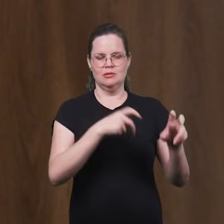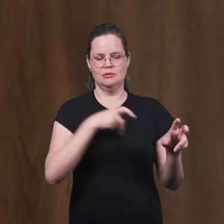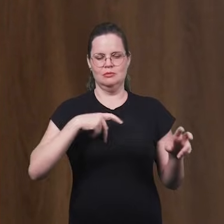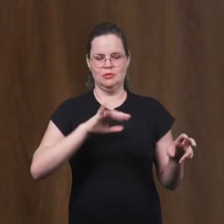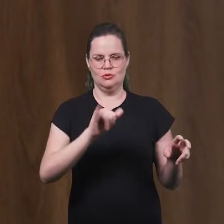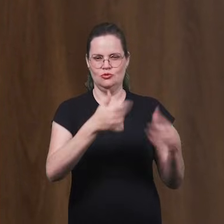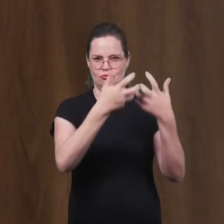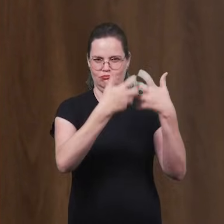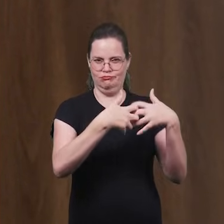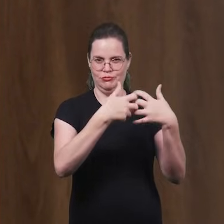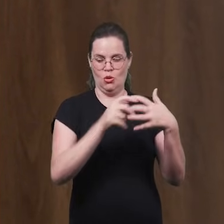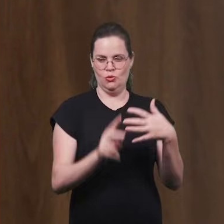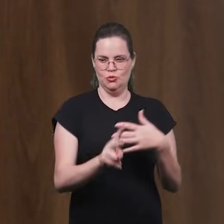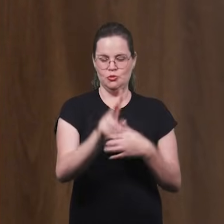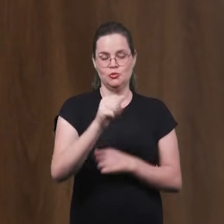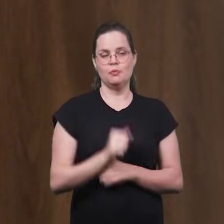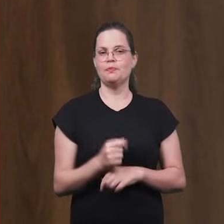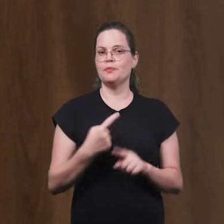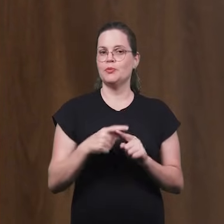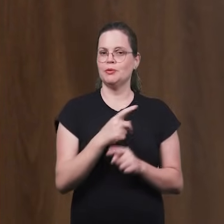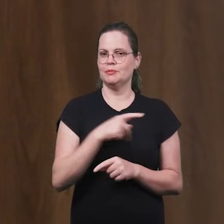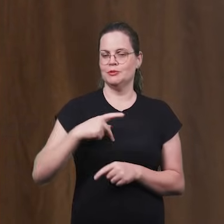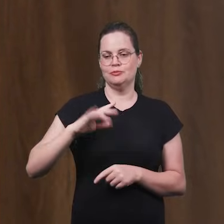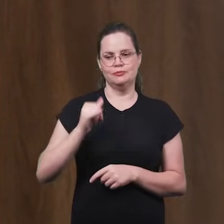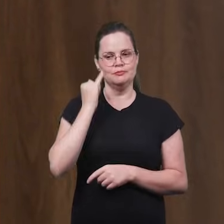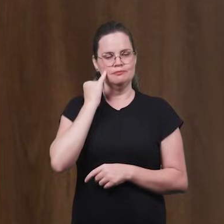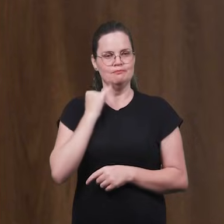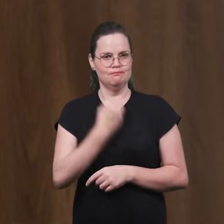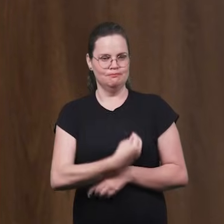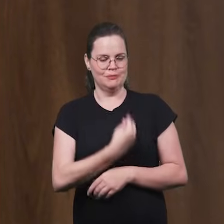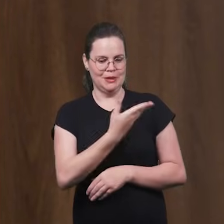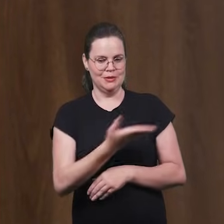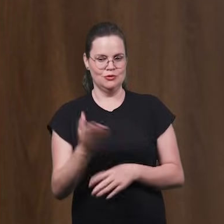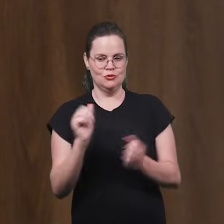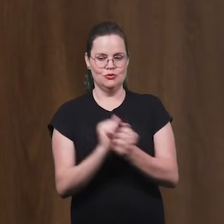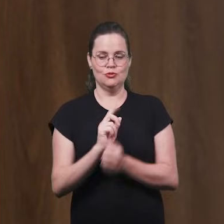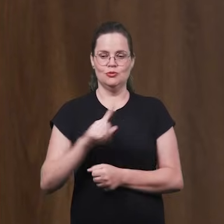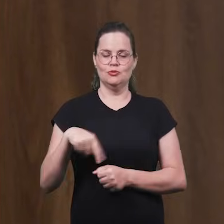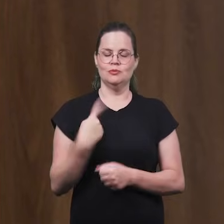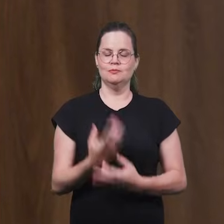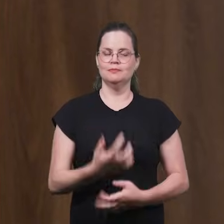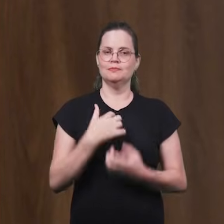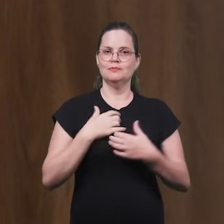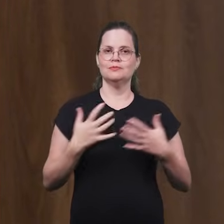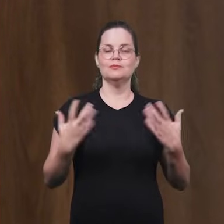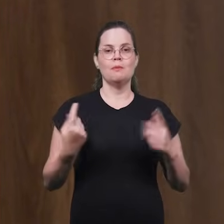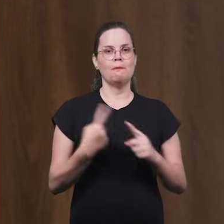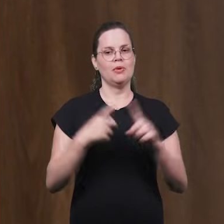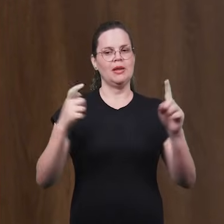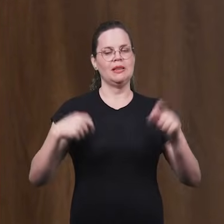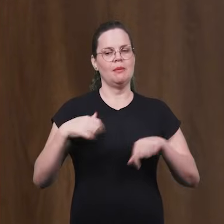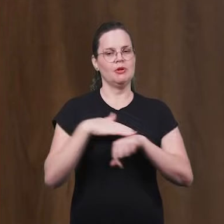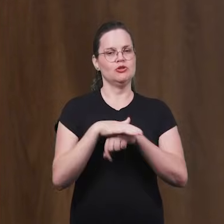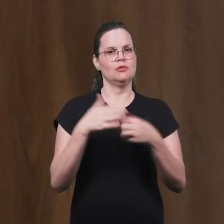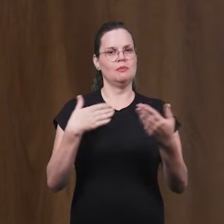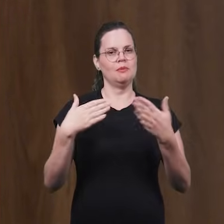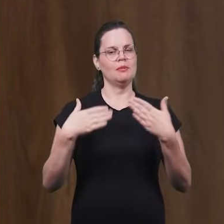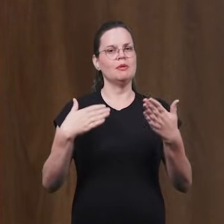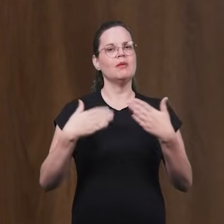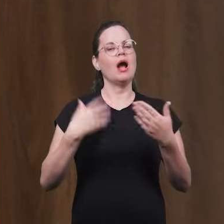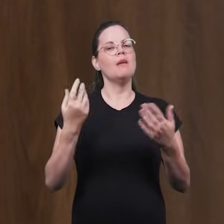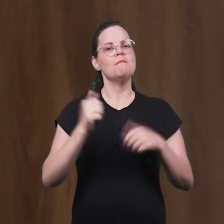a sua presença aqui muito nos alegra porque nós conseguimos aprofundar um pouco nesse